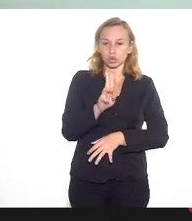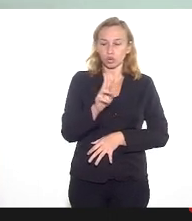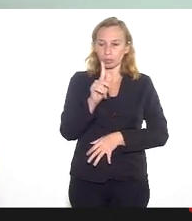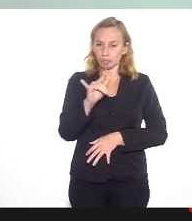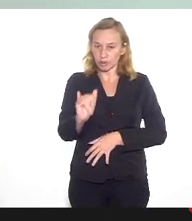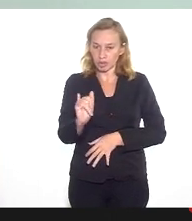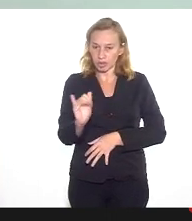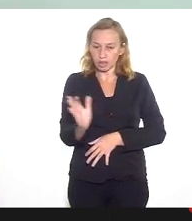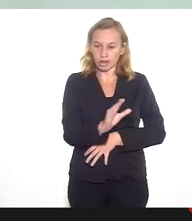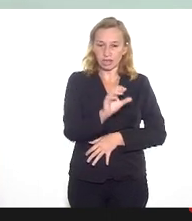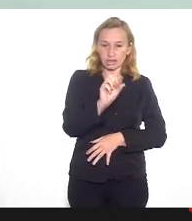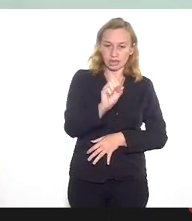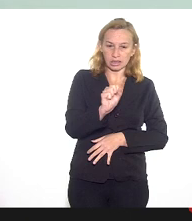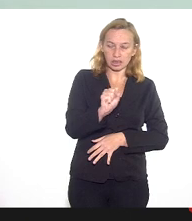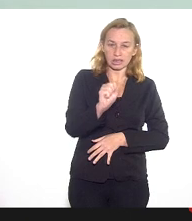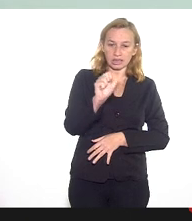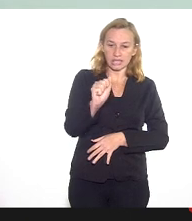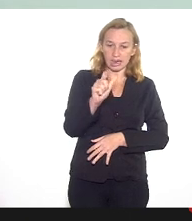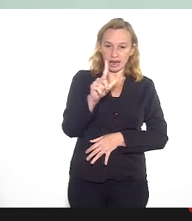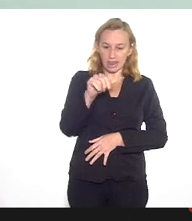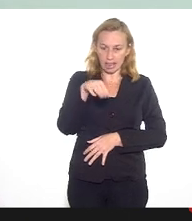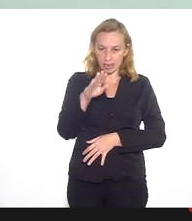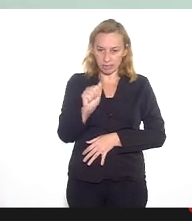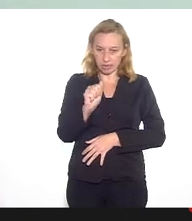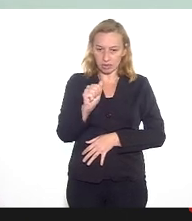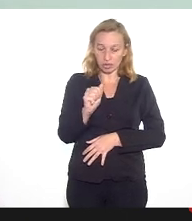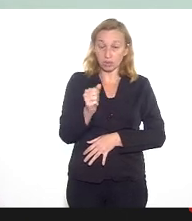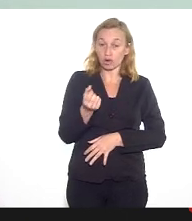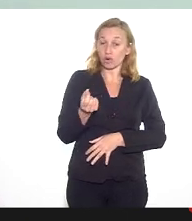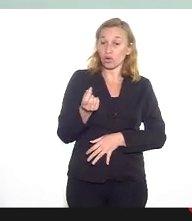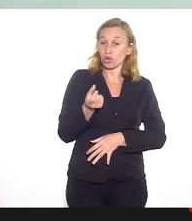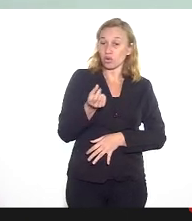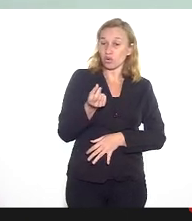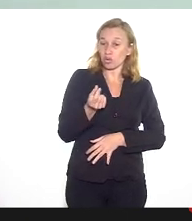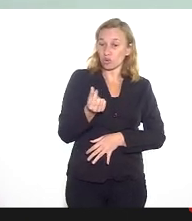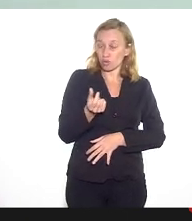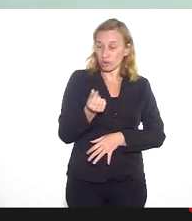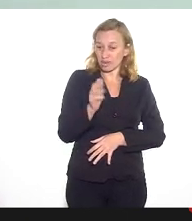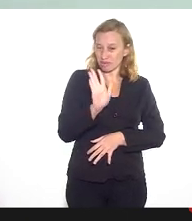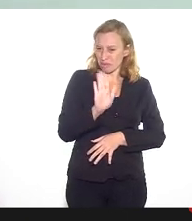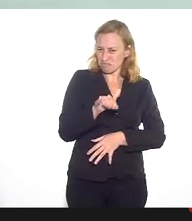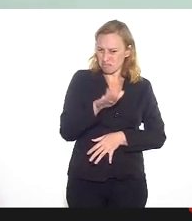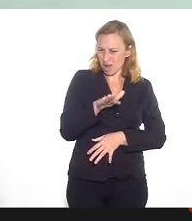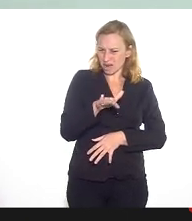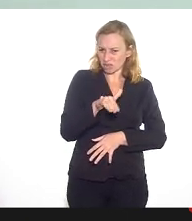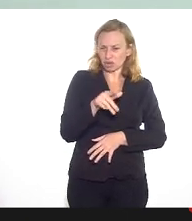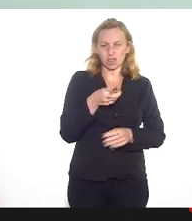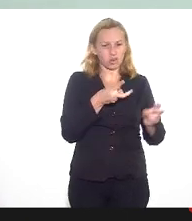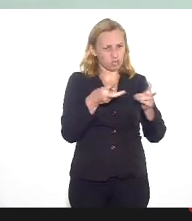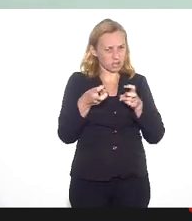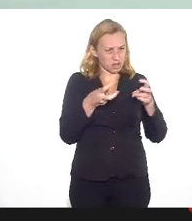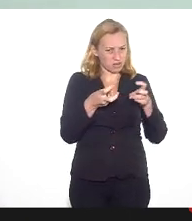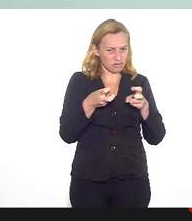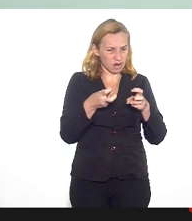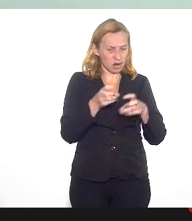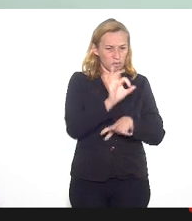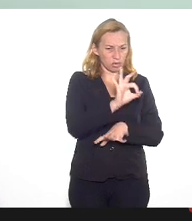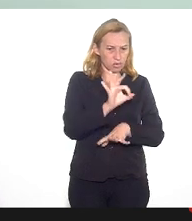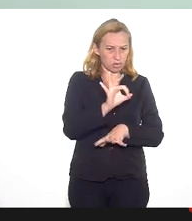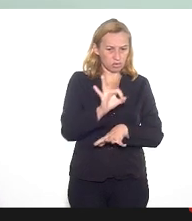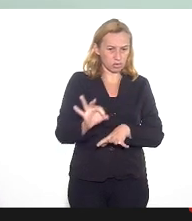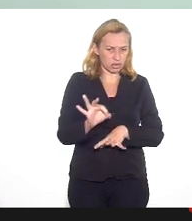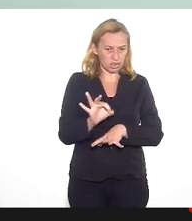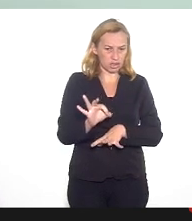Como Bijupirá e Salema é um volume muito baixo, eu vou ter que dar uma checada nesse percentual, deputado, eu não tenho